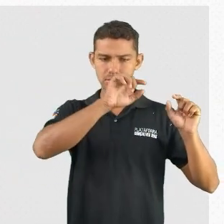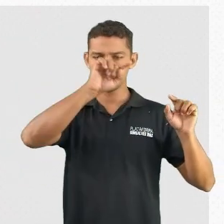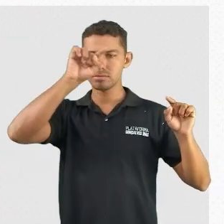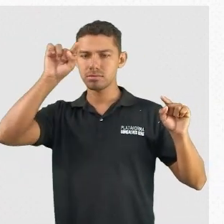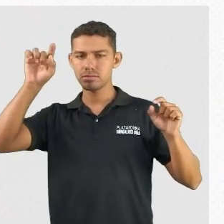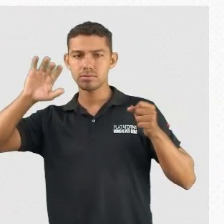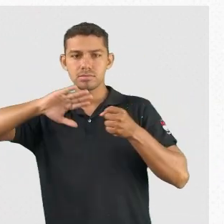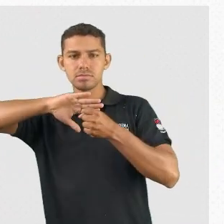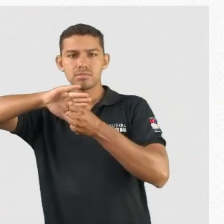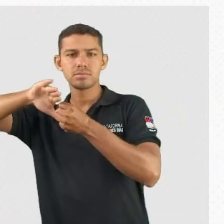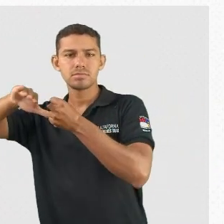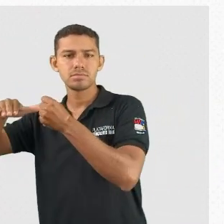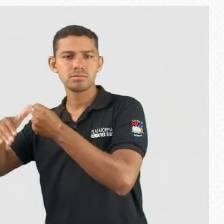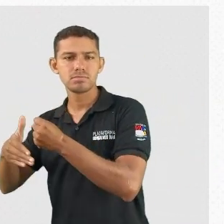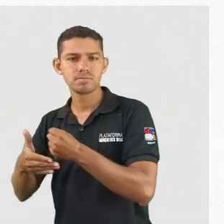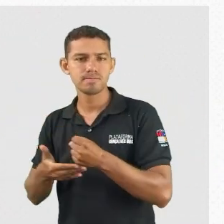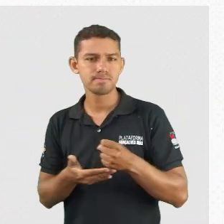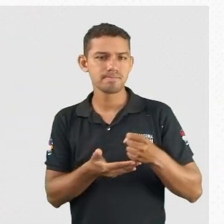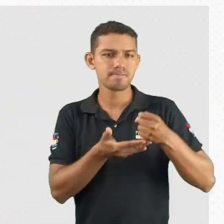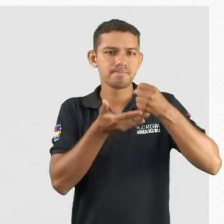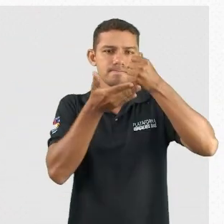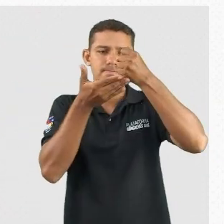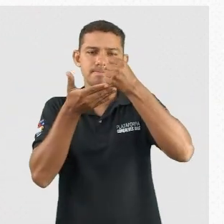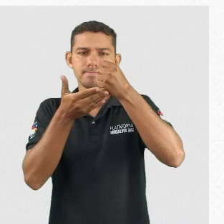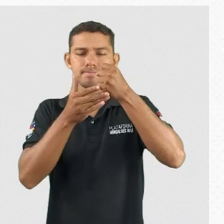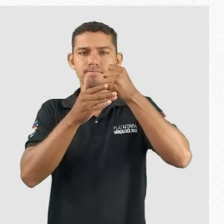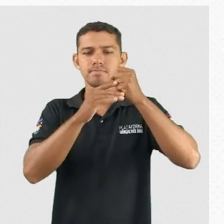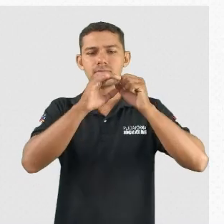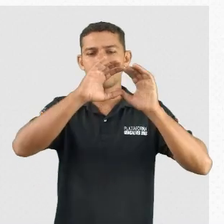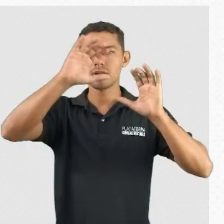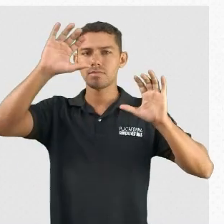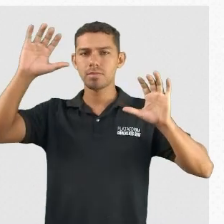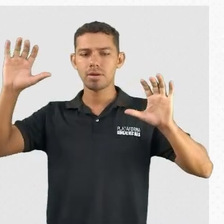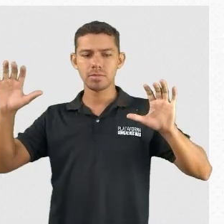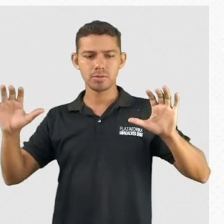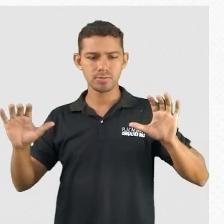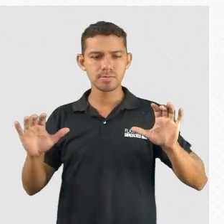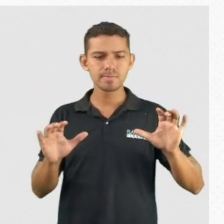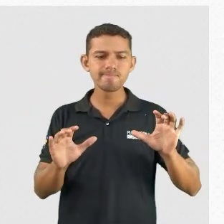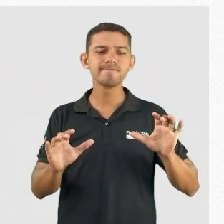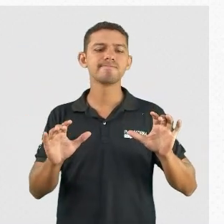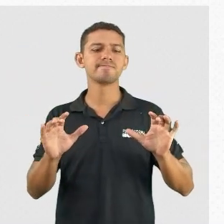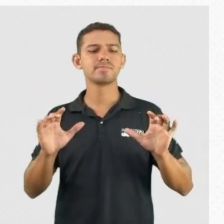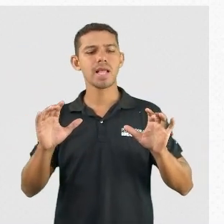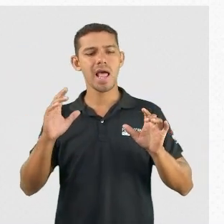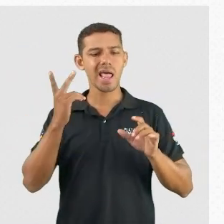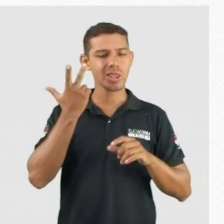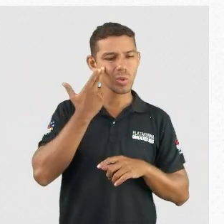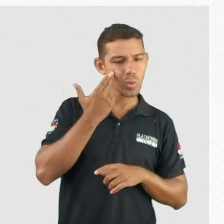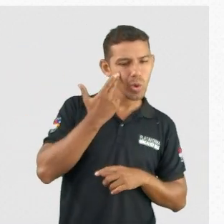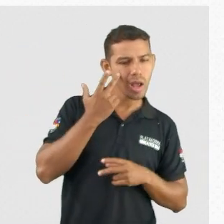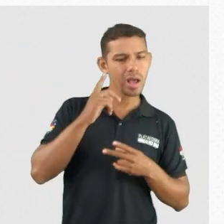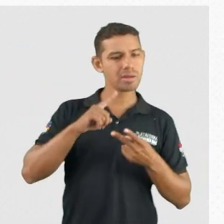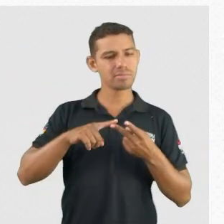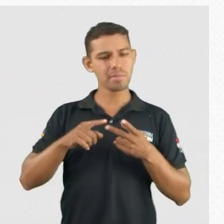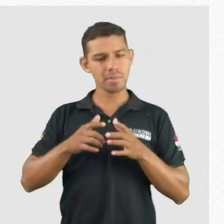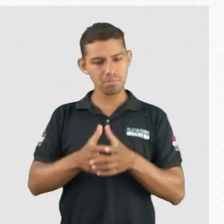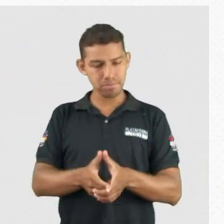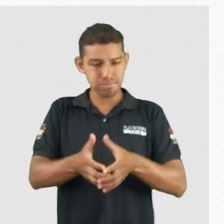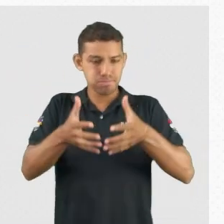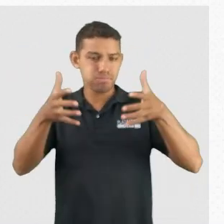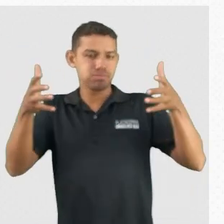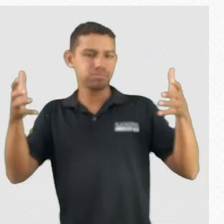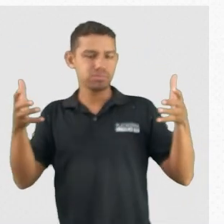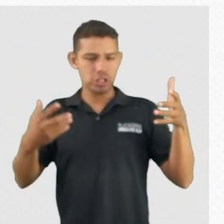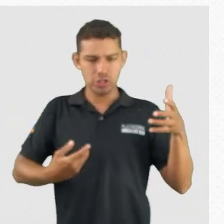e futuras. Ou seja, a gente tem uma série de recursos que a natureza nos fornece, né, com essa grande abundância